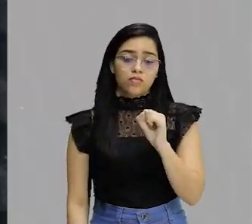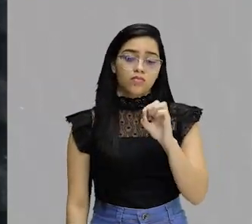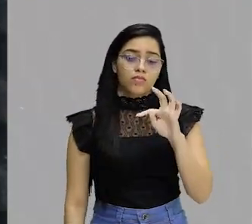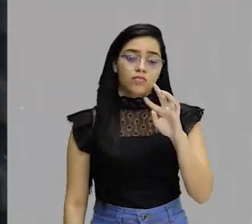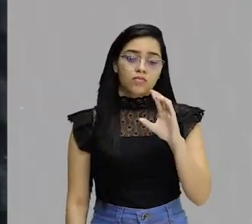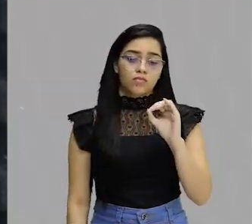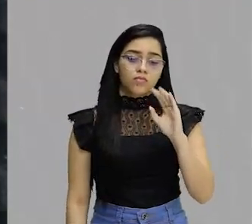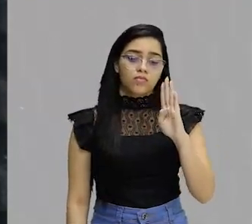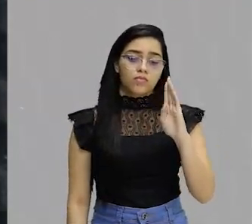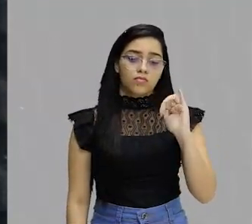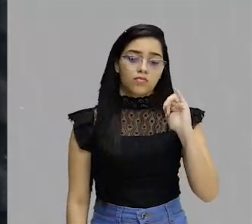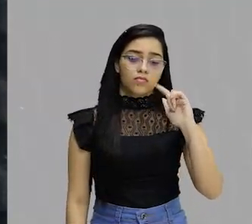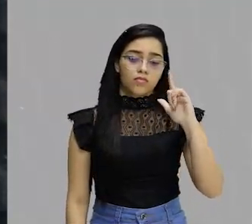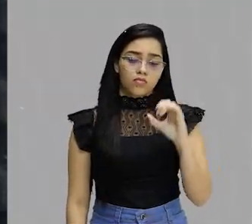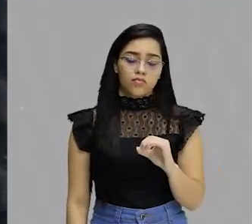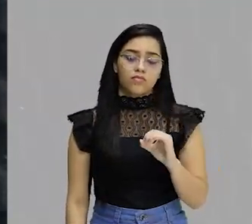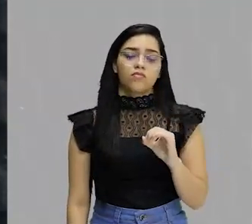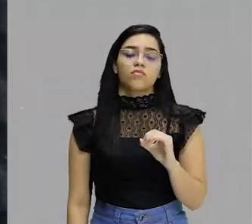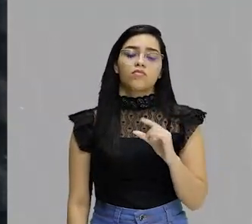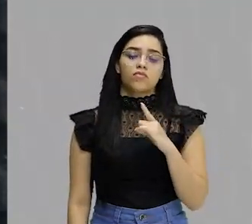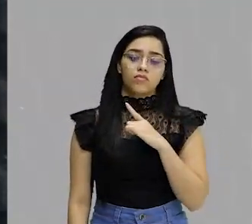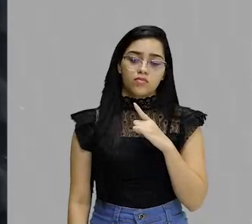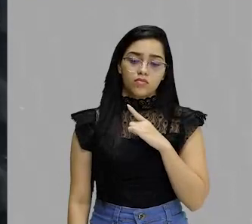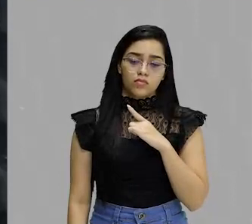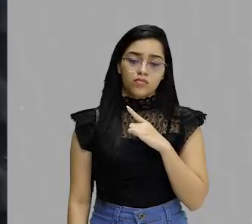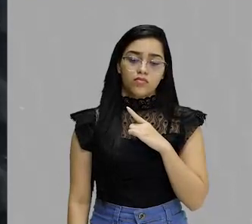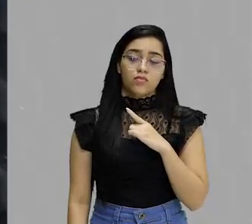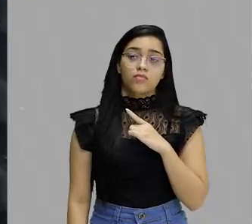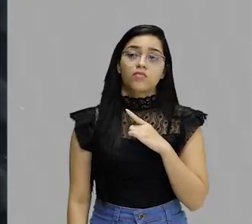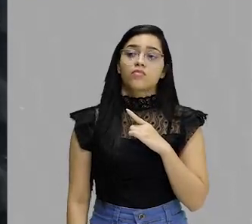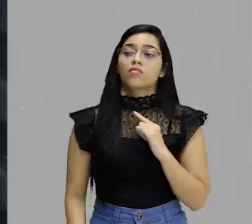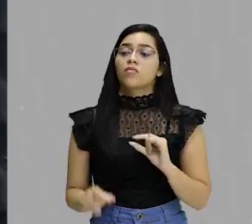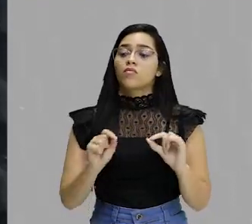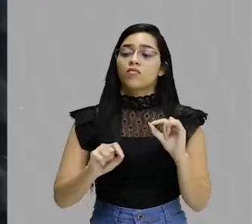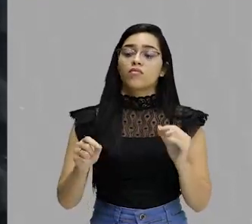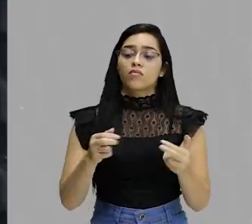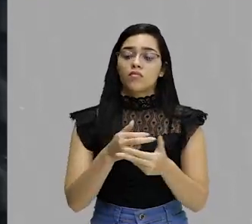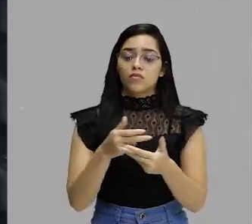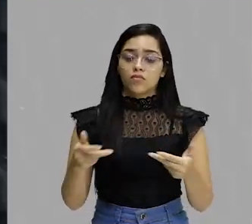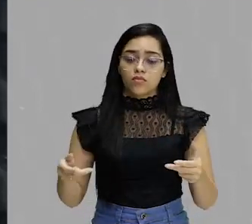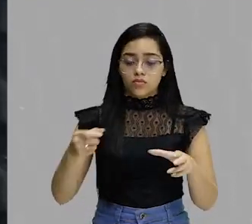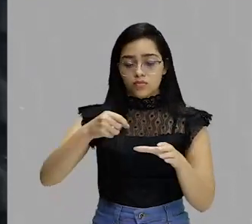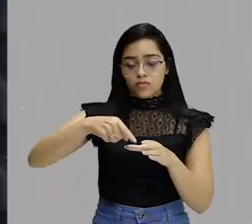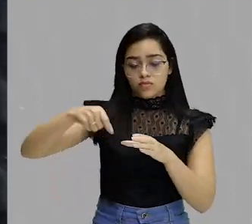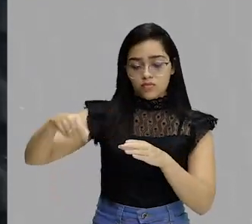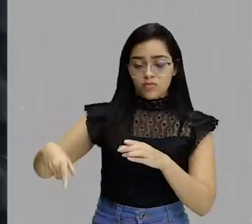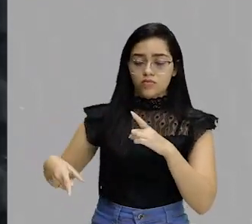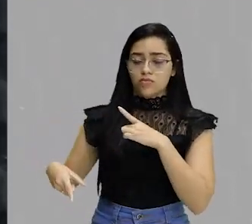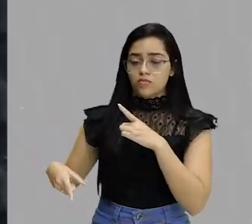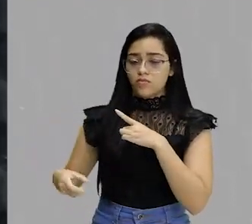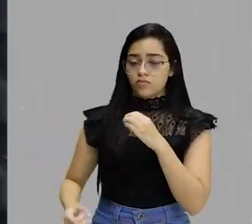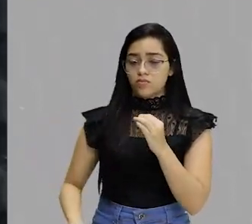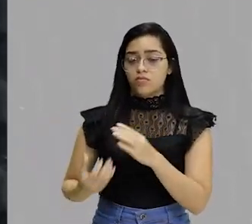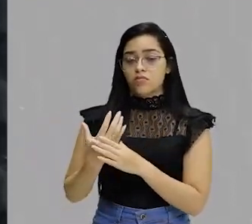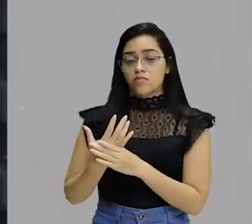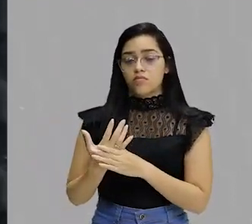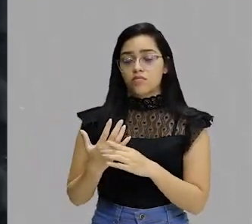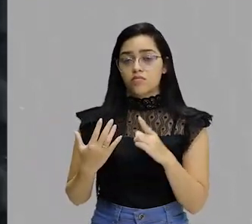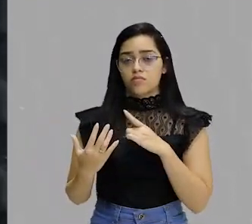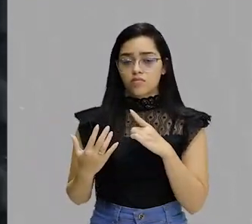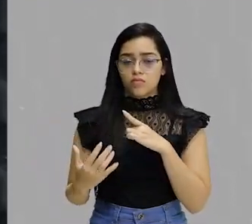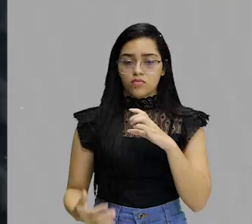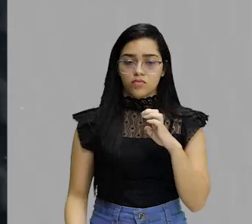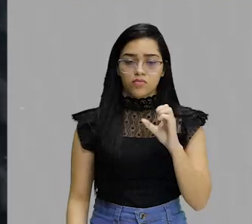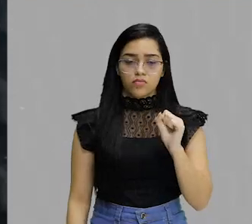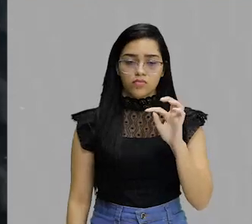estróbilo. Quando ele está maduro, ele vai ter várias sementes, né, que são originadas nesse